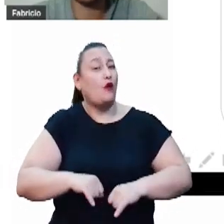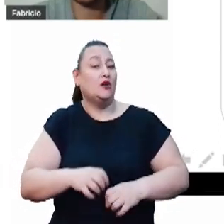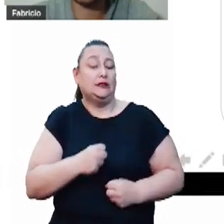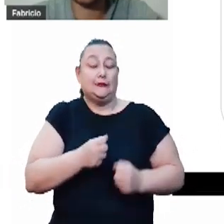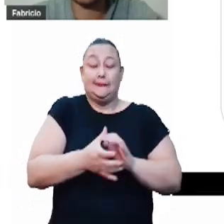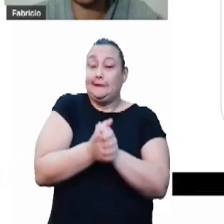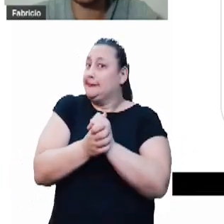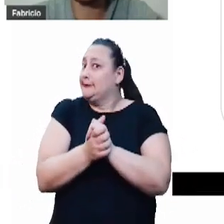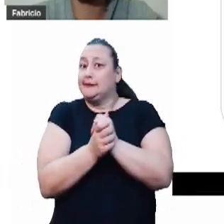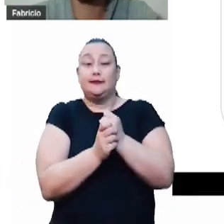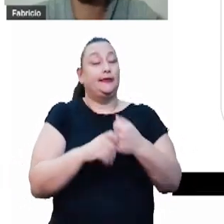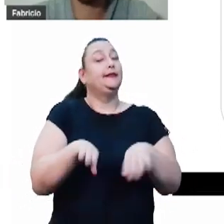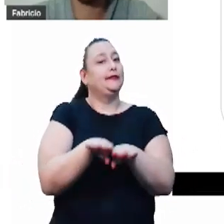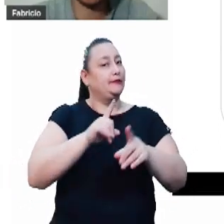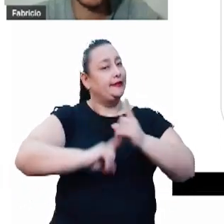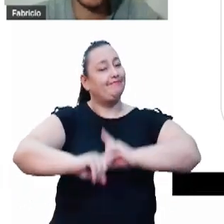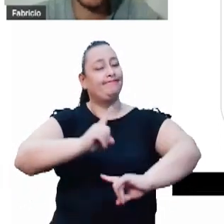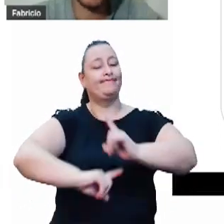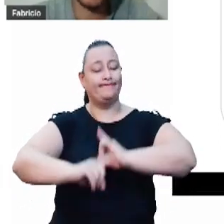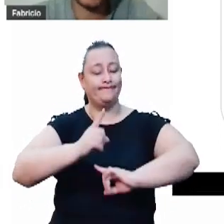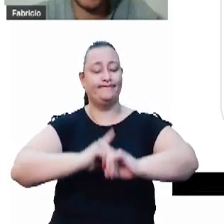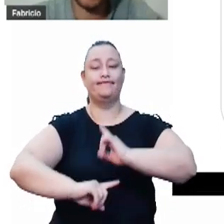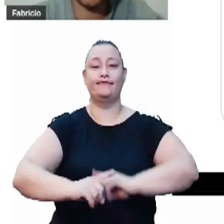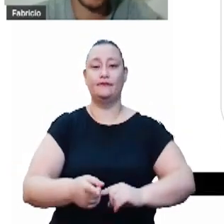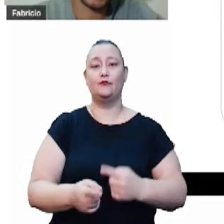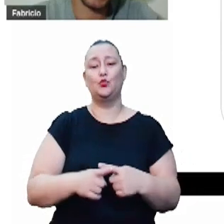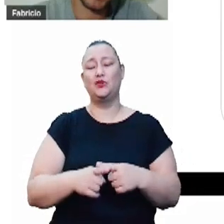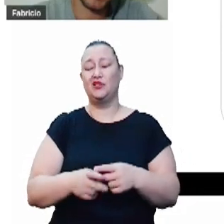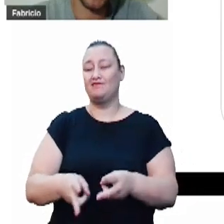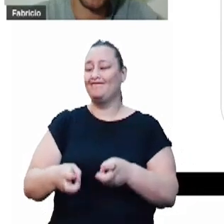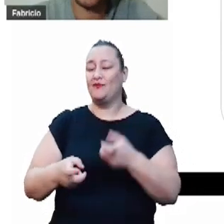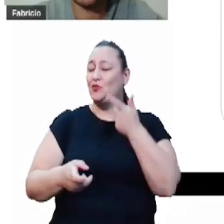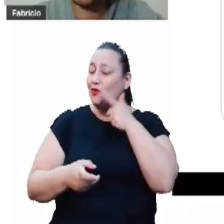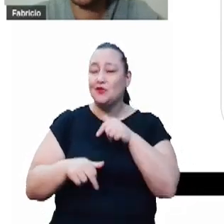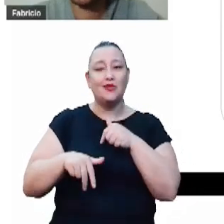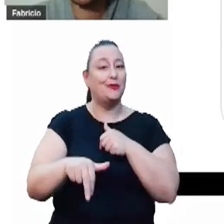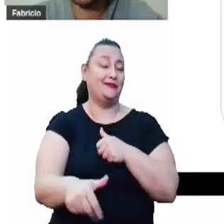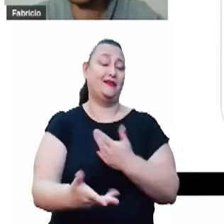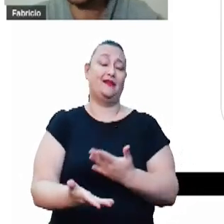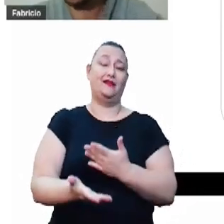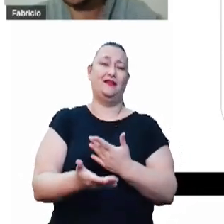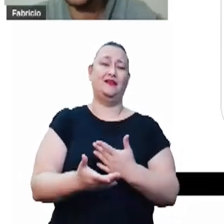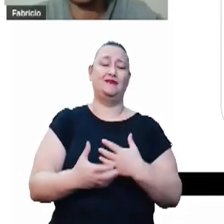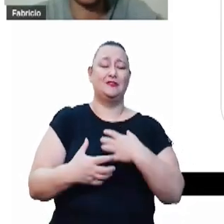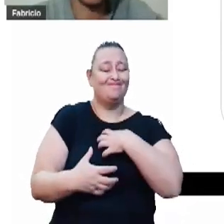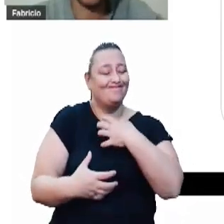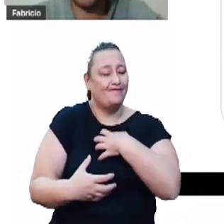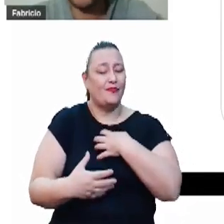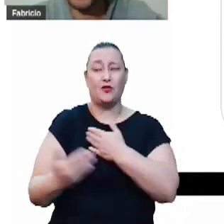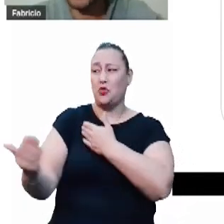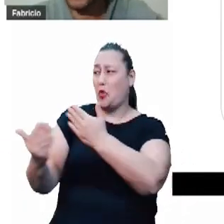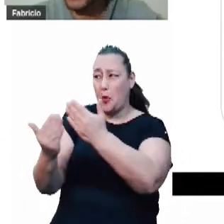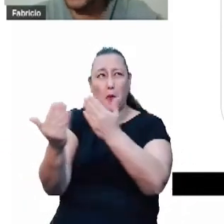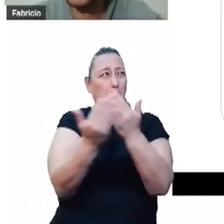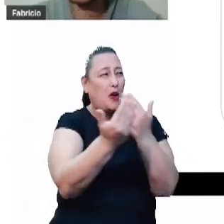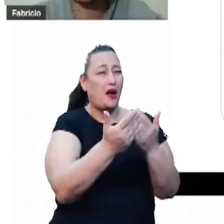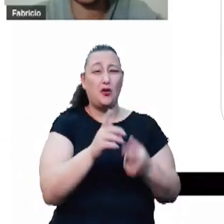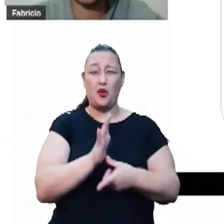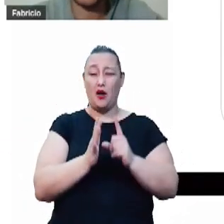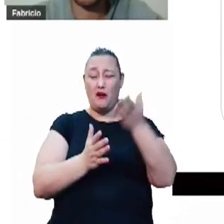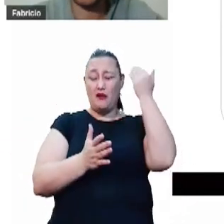pela doença em si, às vezes por uma condição social, às vezes também por fazer comparações de como a pessoa